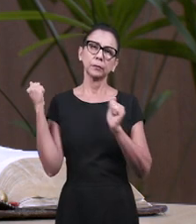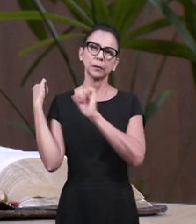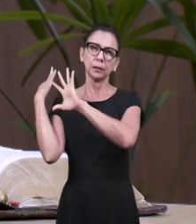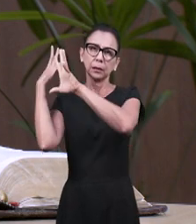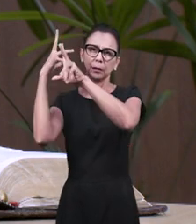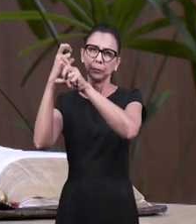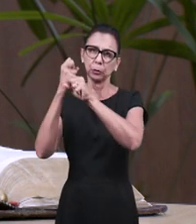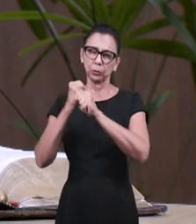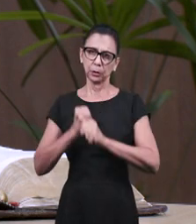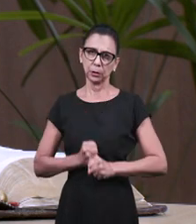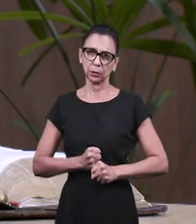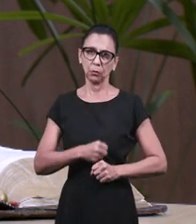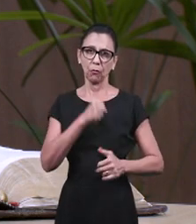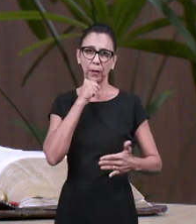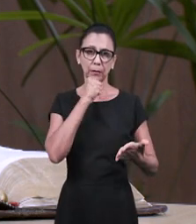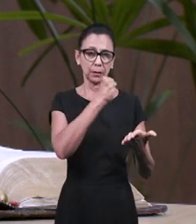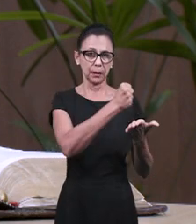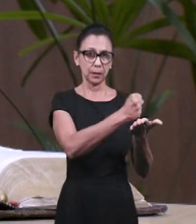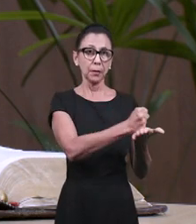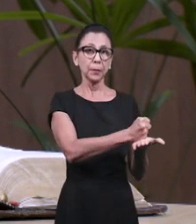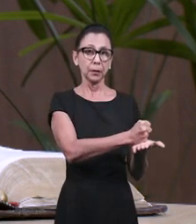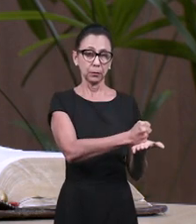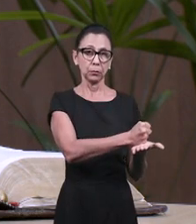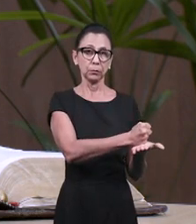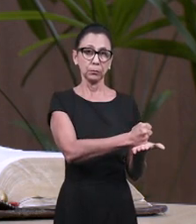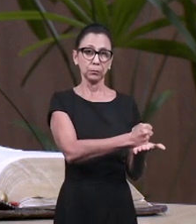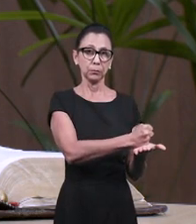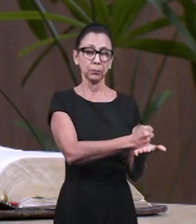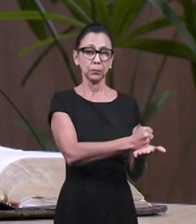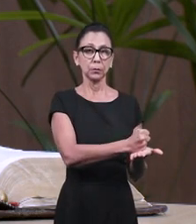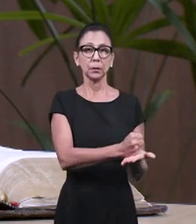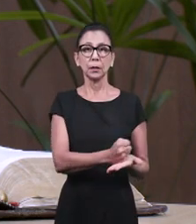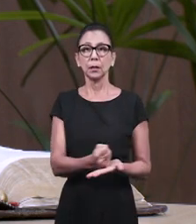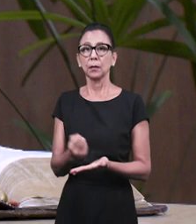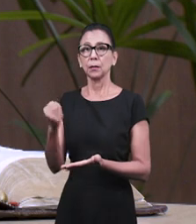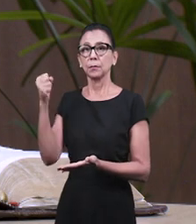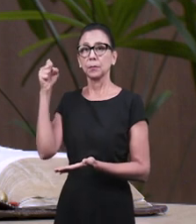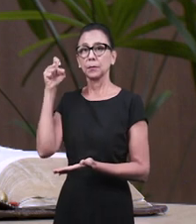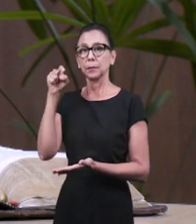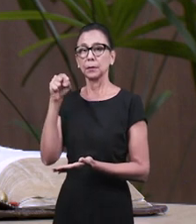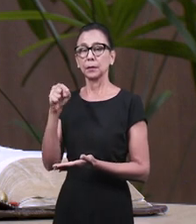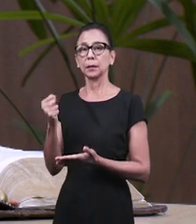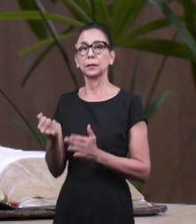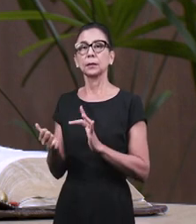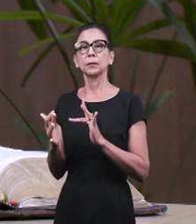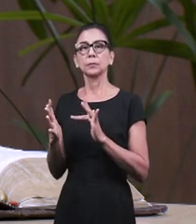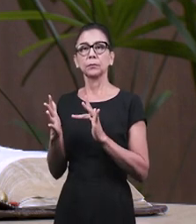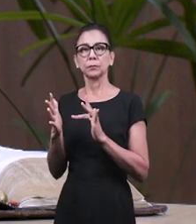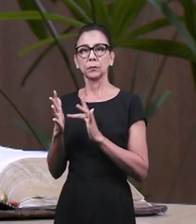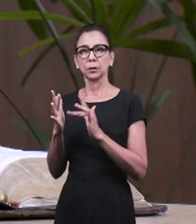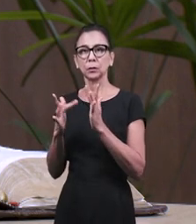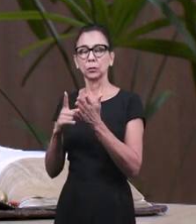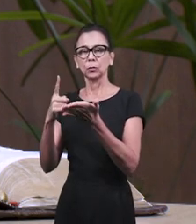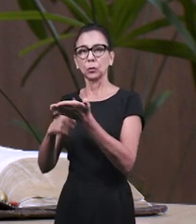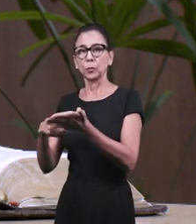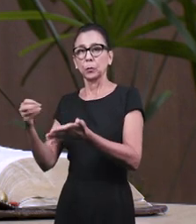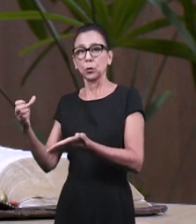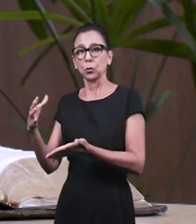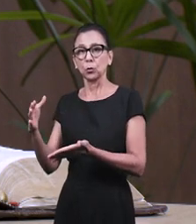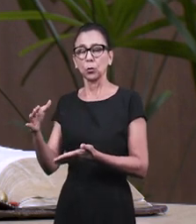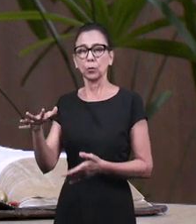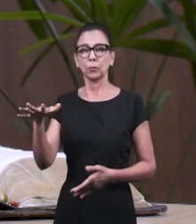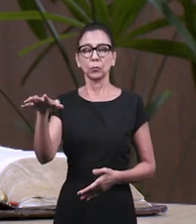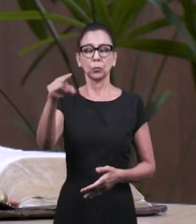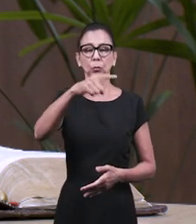é o Novo Testamento, a nova aliança que Jesus fez não somente com Israel, mas com todos os habitantes da terra, com todo